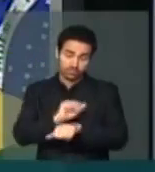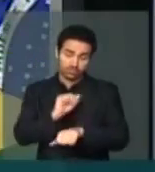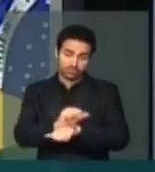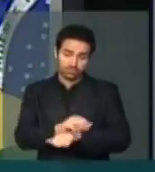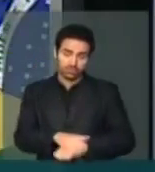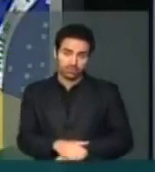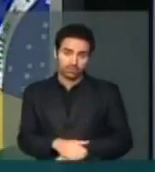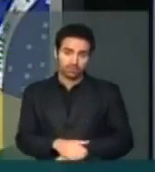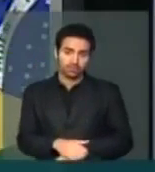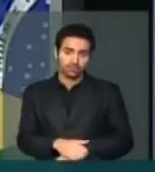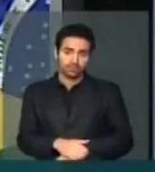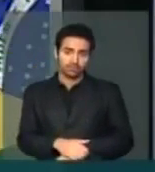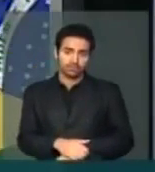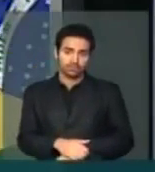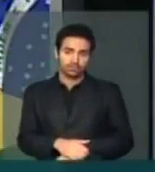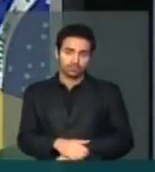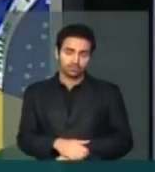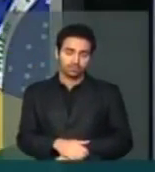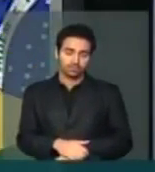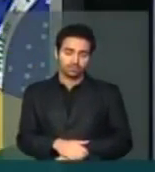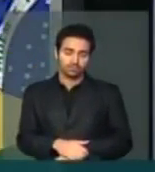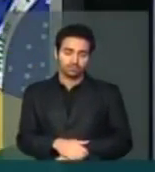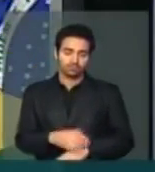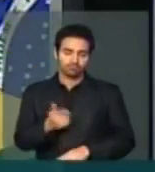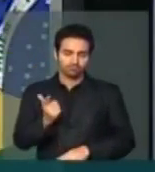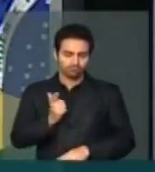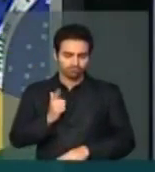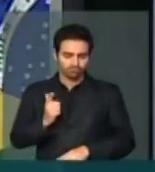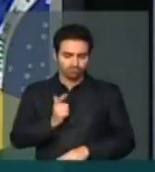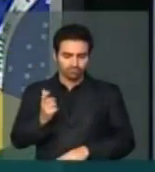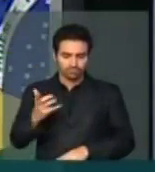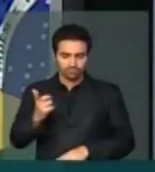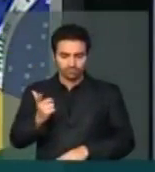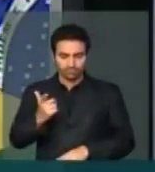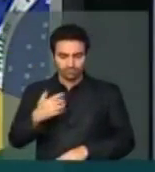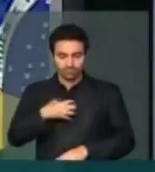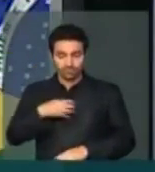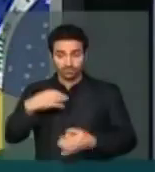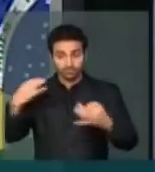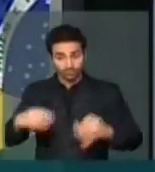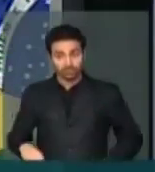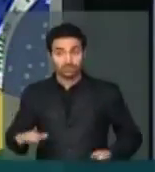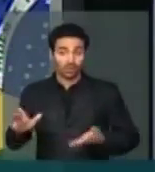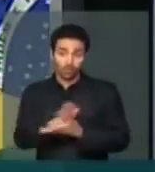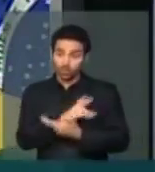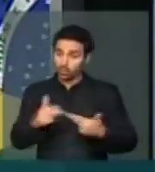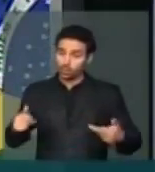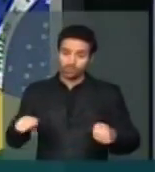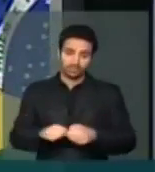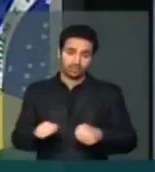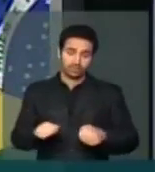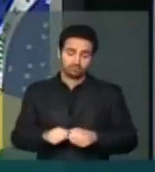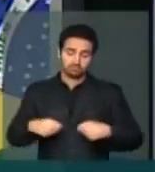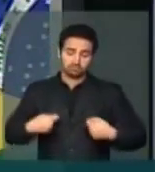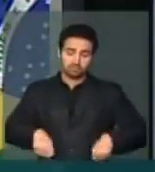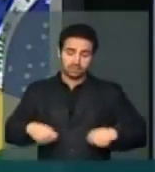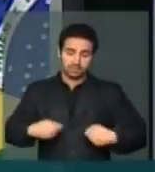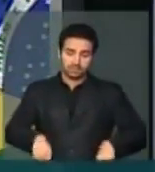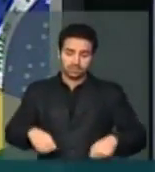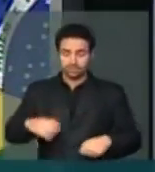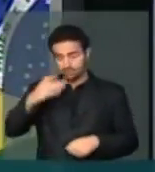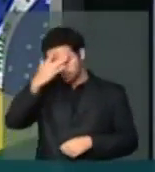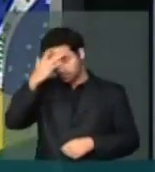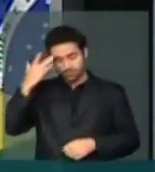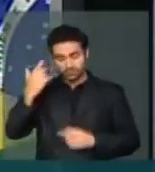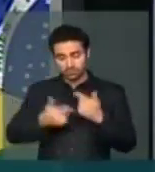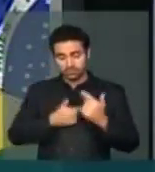portanto, na certeza de que alguma coisa poderá ser feita pelo servidor